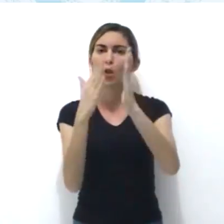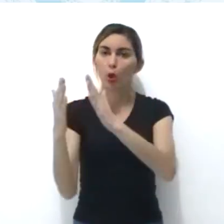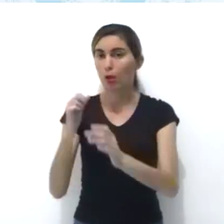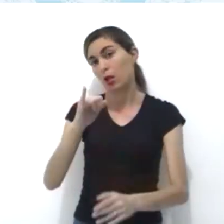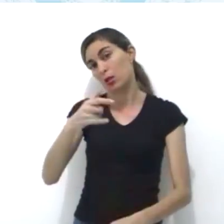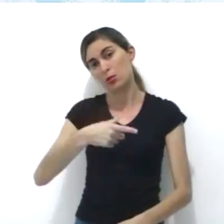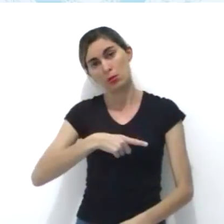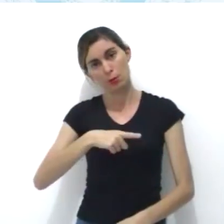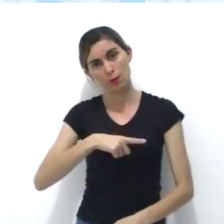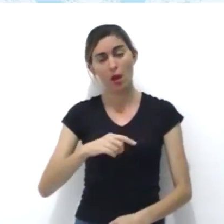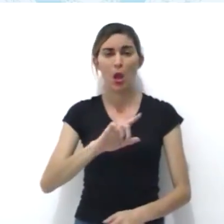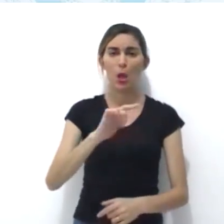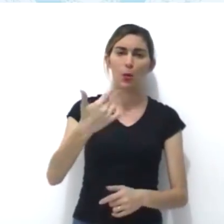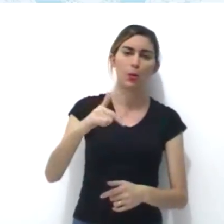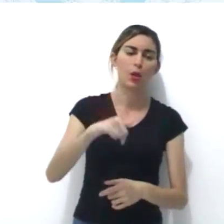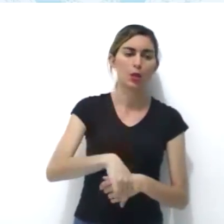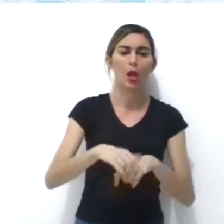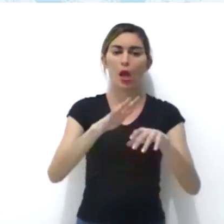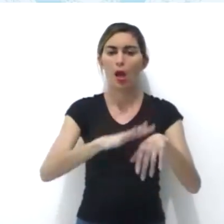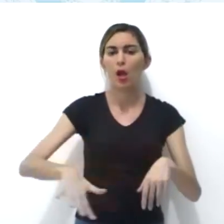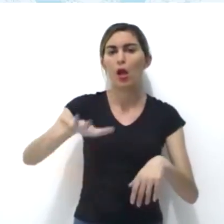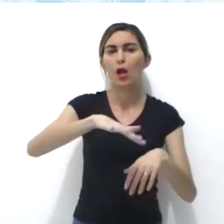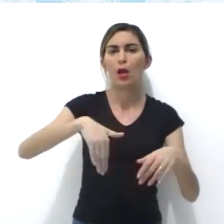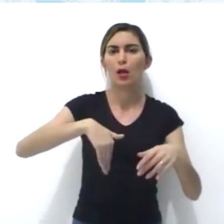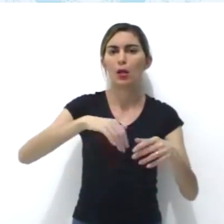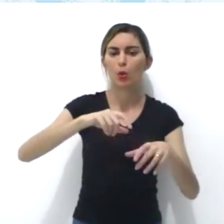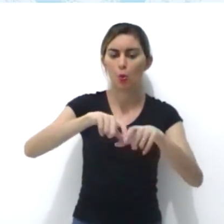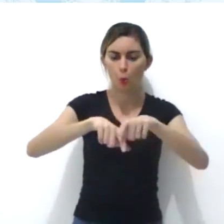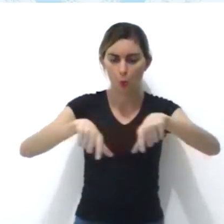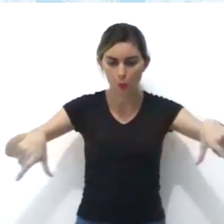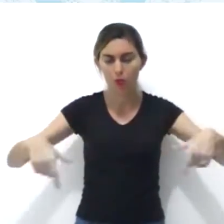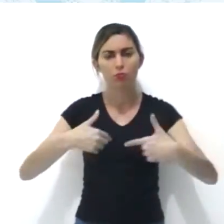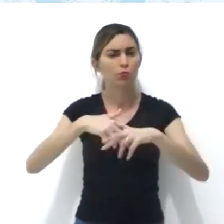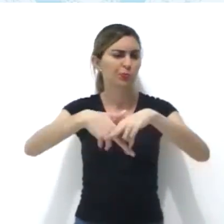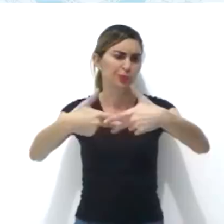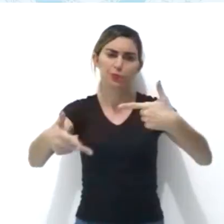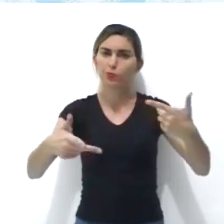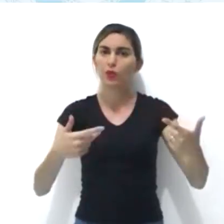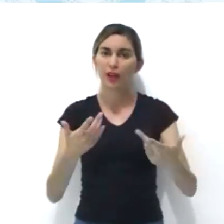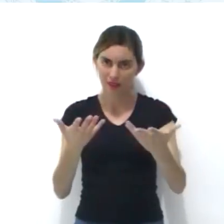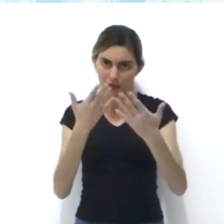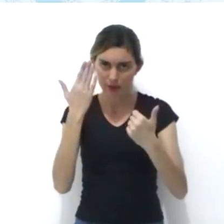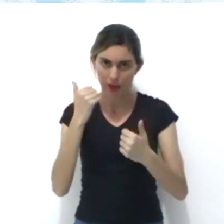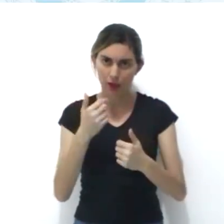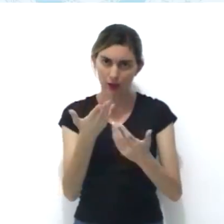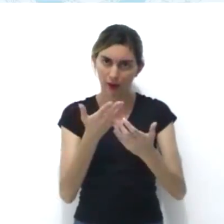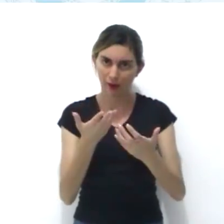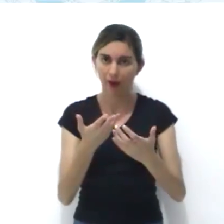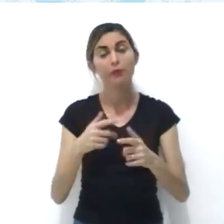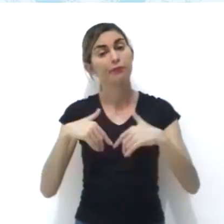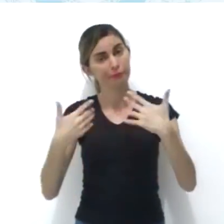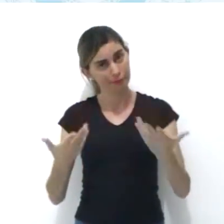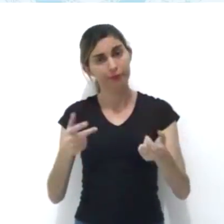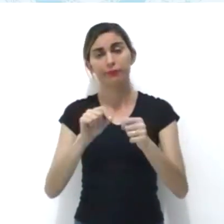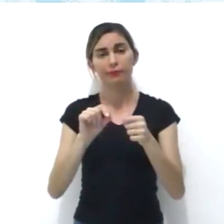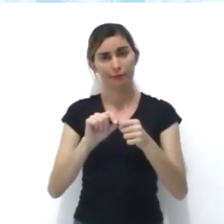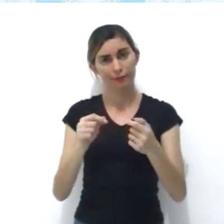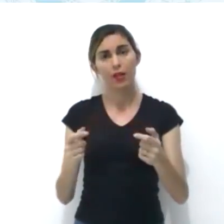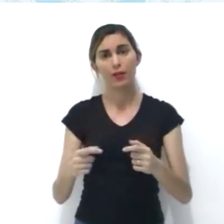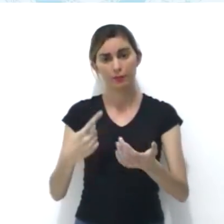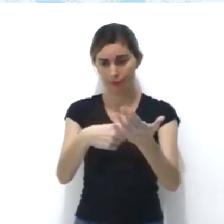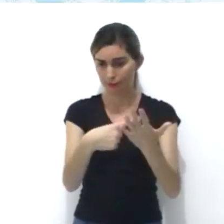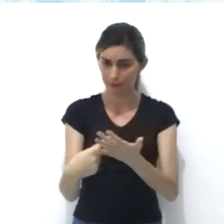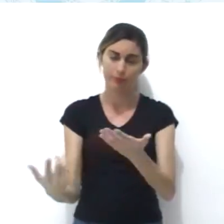ser na biblioteca se na escola tiver. Não, mas tem aqui uma área do pátio. Sabe aquela coisa de quando a gente quer, a gente faz? O clube também pode